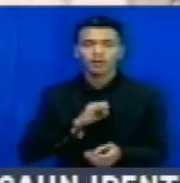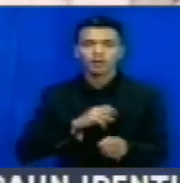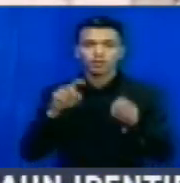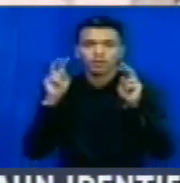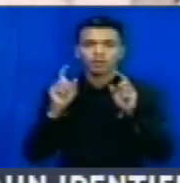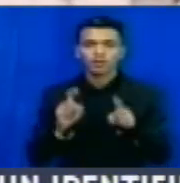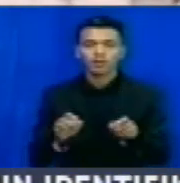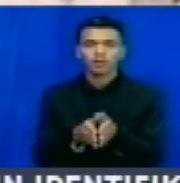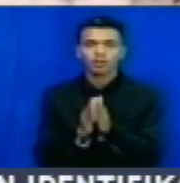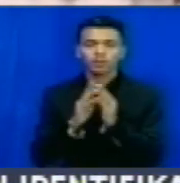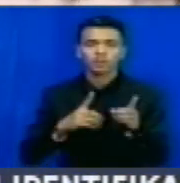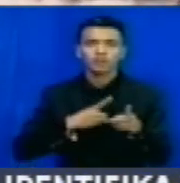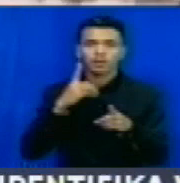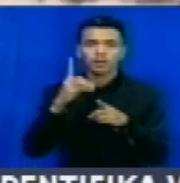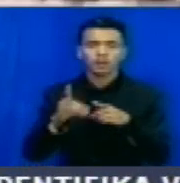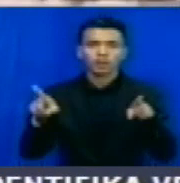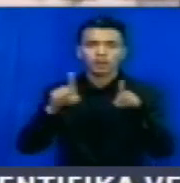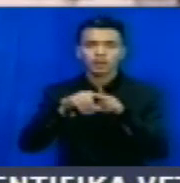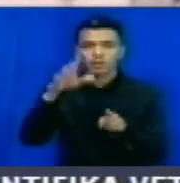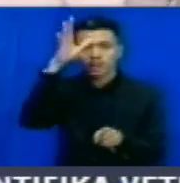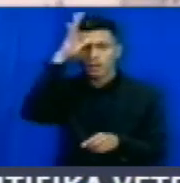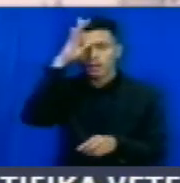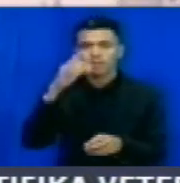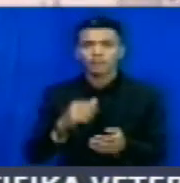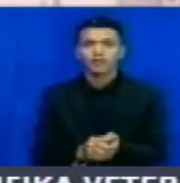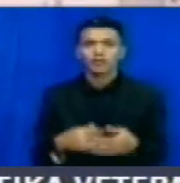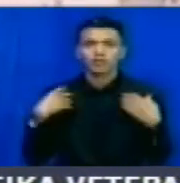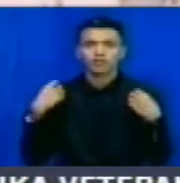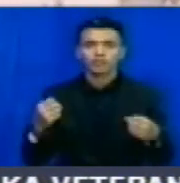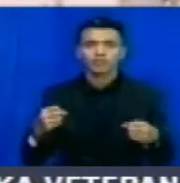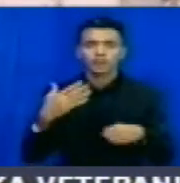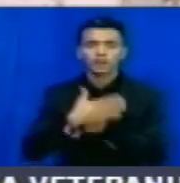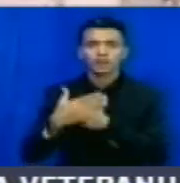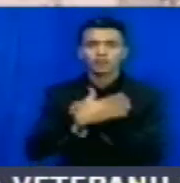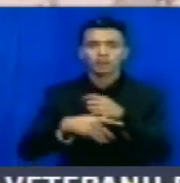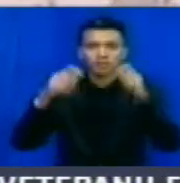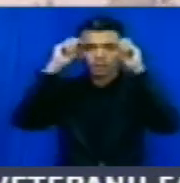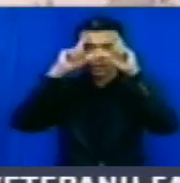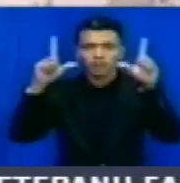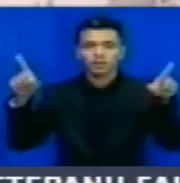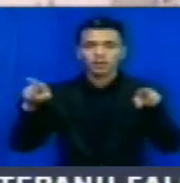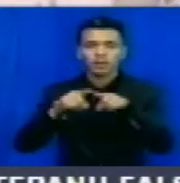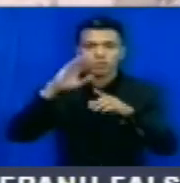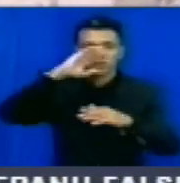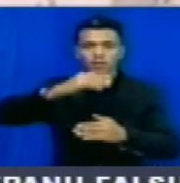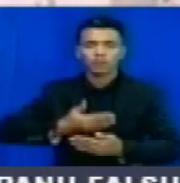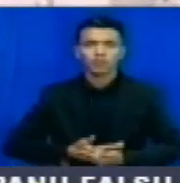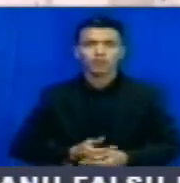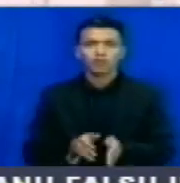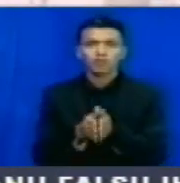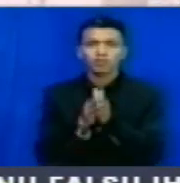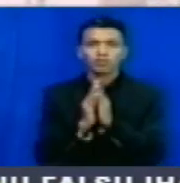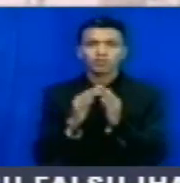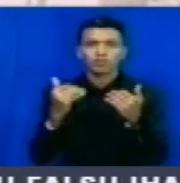na fatin direito a nessa na manhã luta ba Rai do Timor-Leste. Então, começam, Juan, fatem isso, mas que